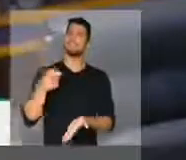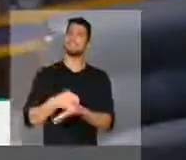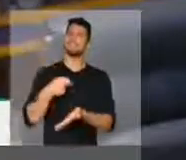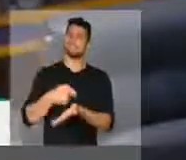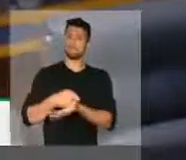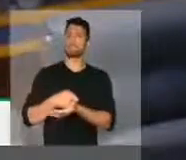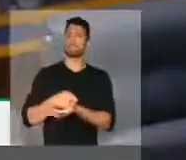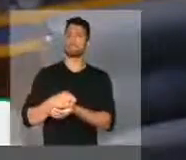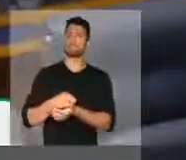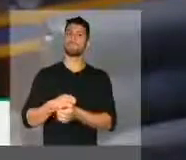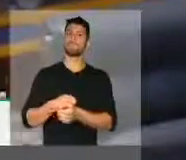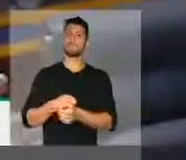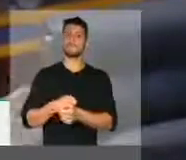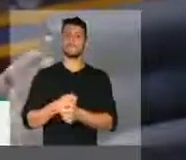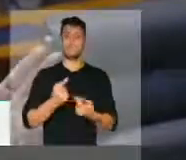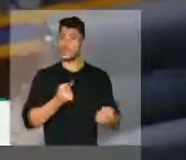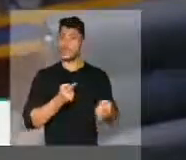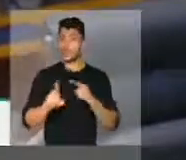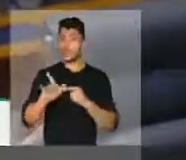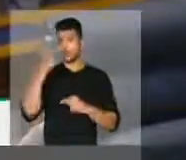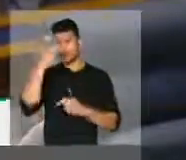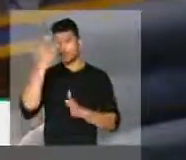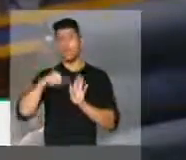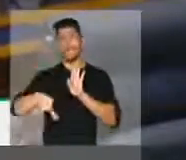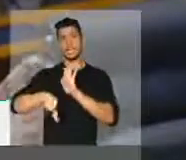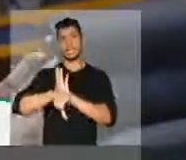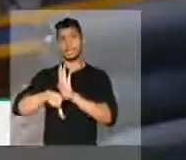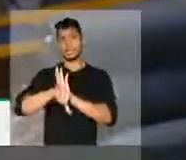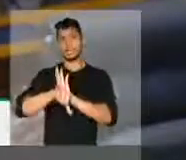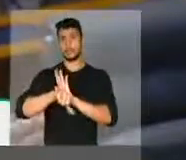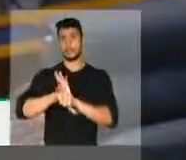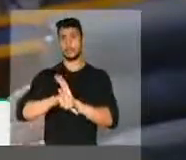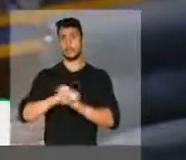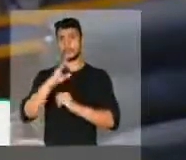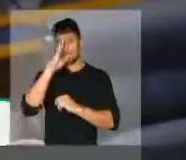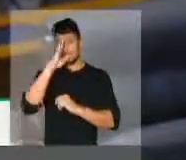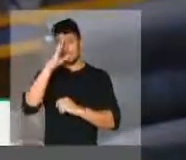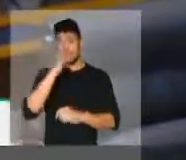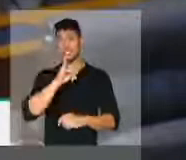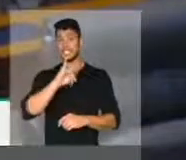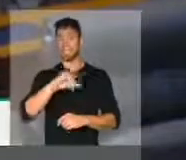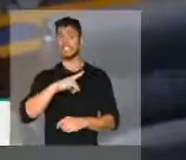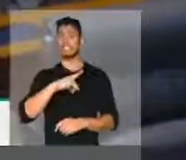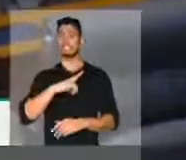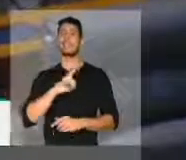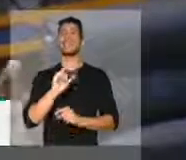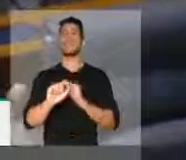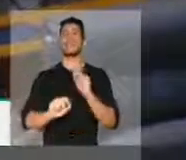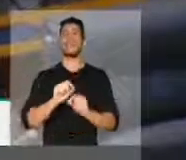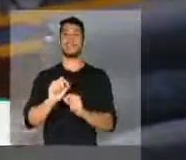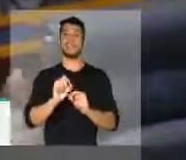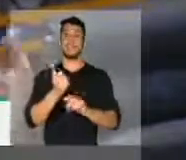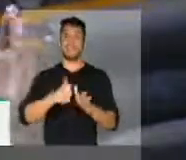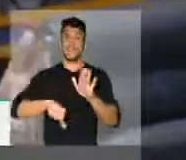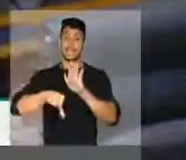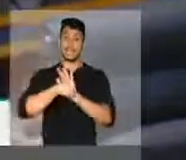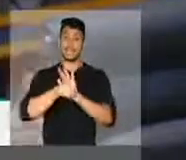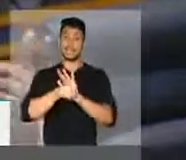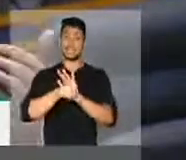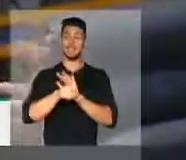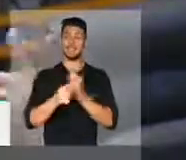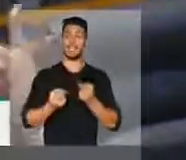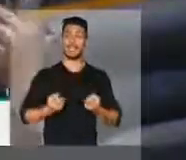mais duras contra quem comete os crimes. Em especial, quem comete os crimes contra